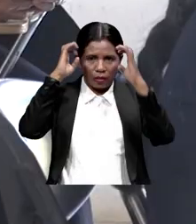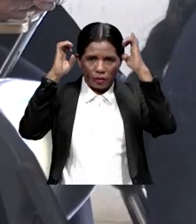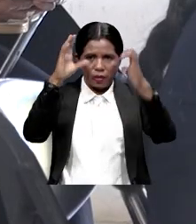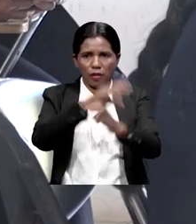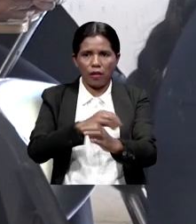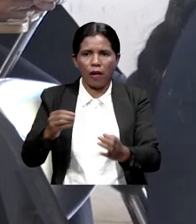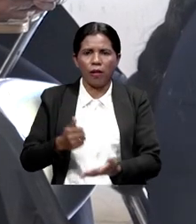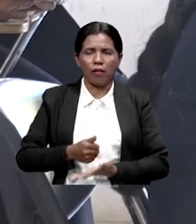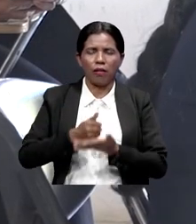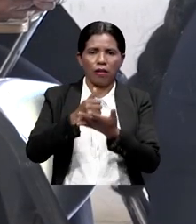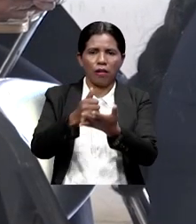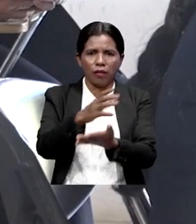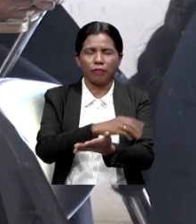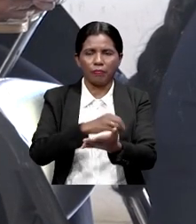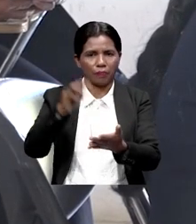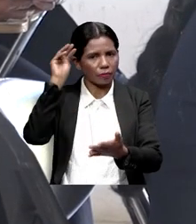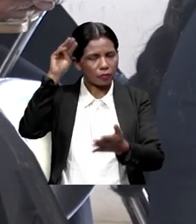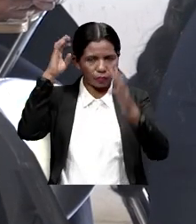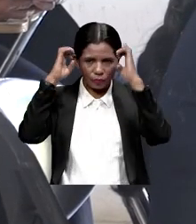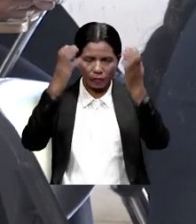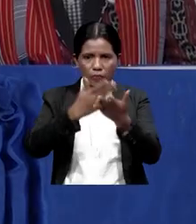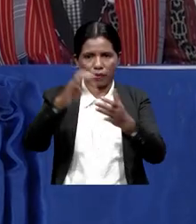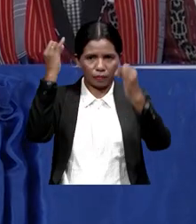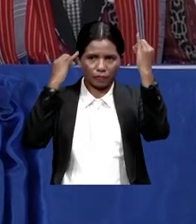atu apoia Ministério da Educação ho difahe informasaun ba